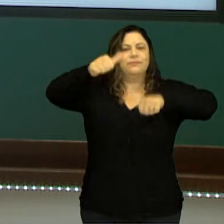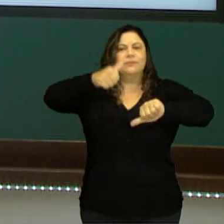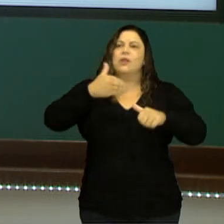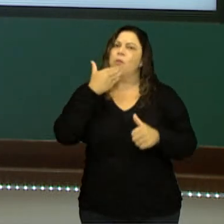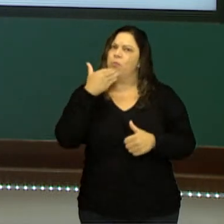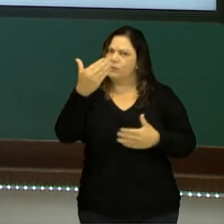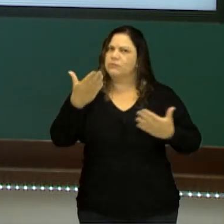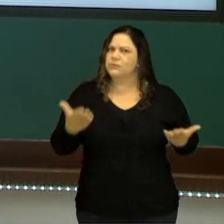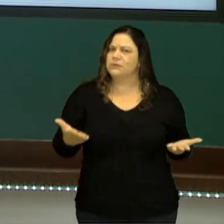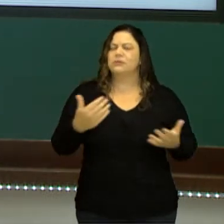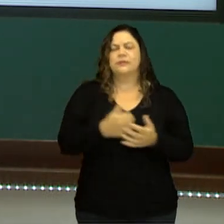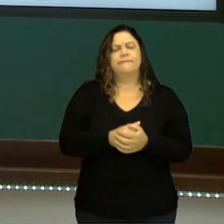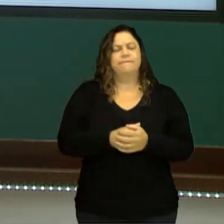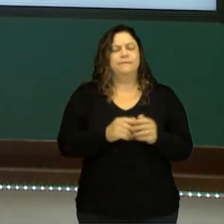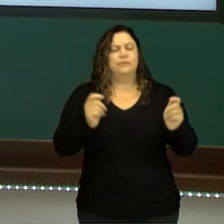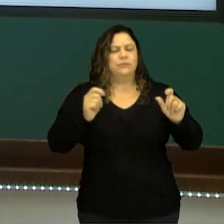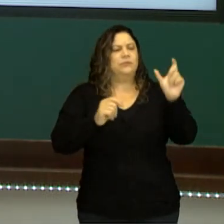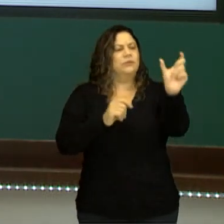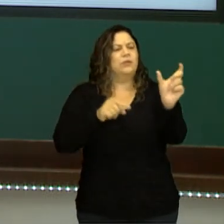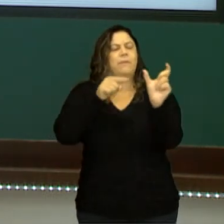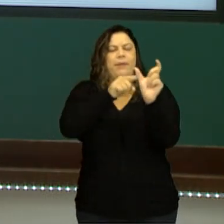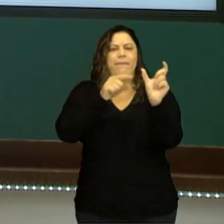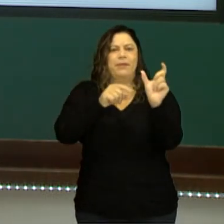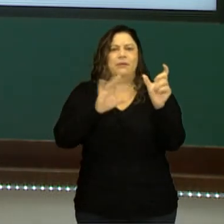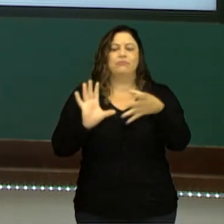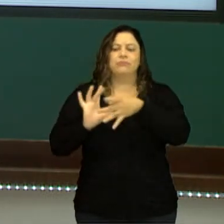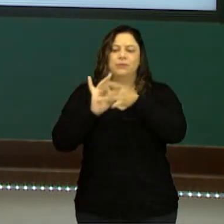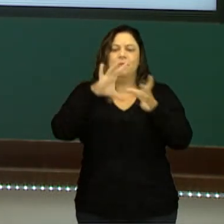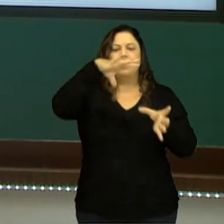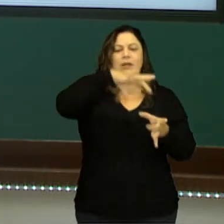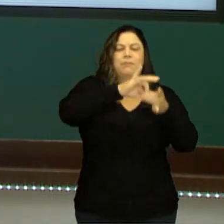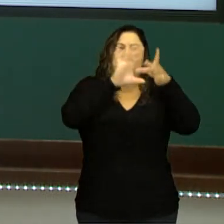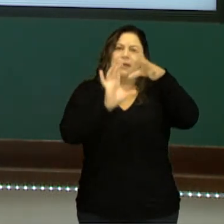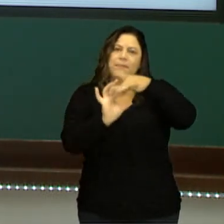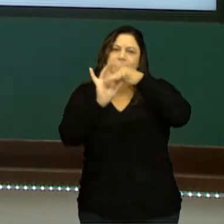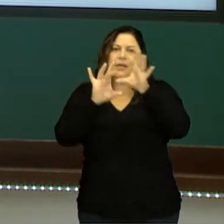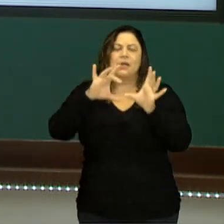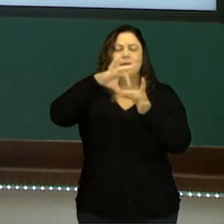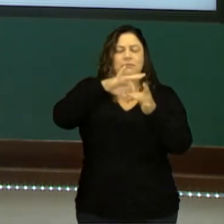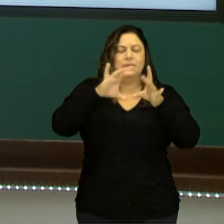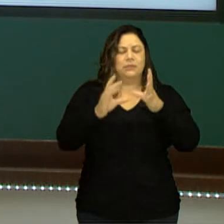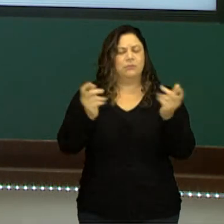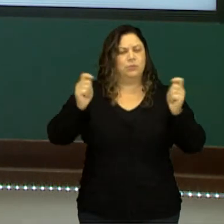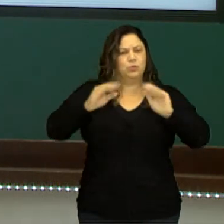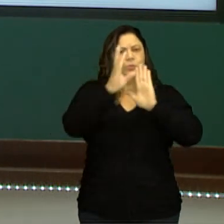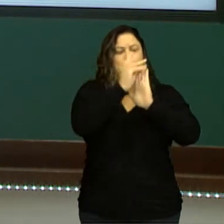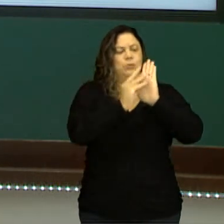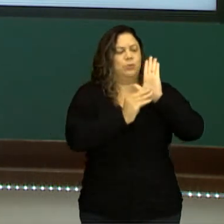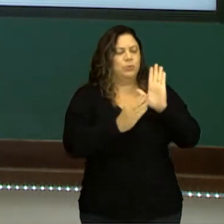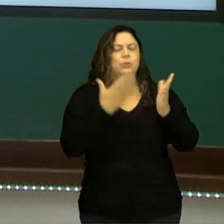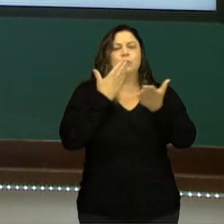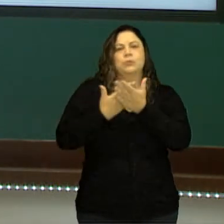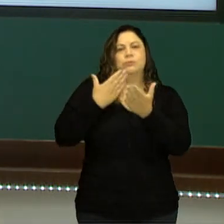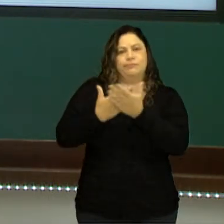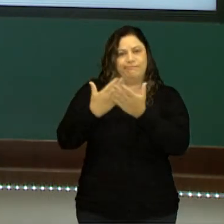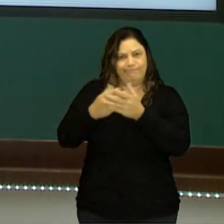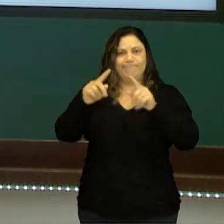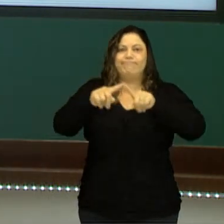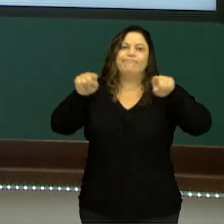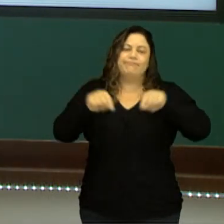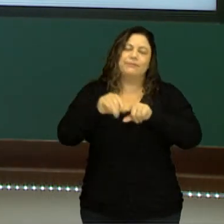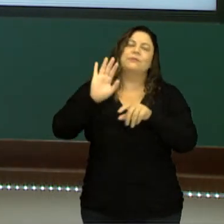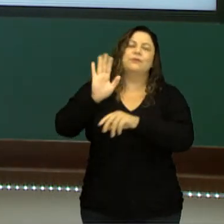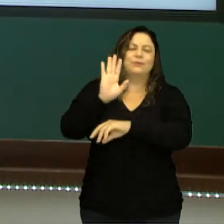solicitar que você faça um mapa mental sobre o conteúdo trabalhado em sala de aula, né? Se você já fez o mapa mental, compartilhe